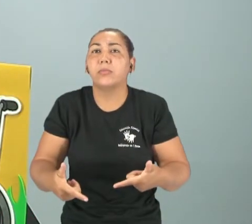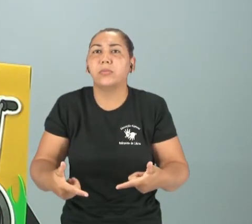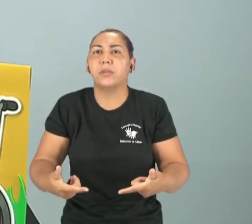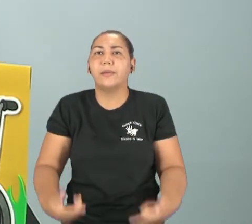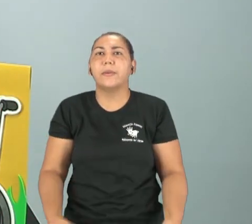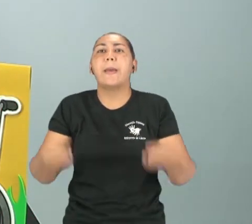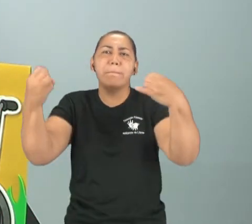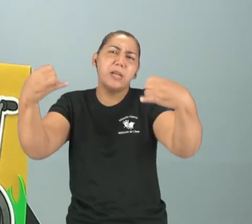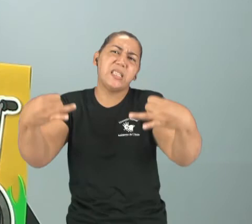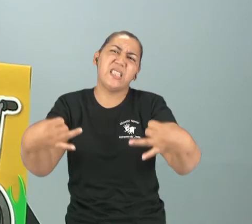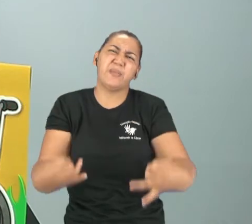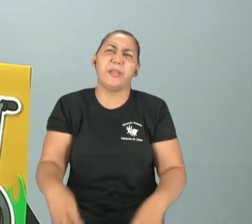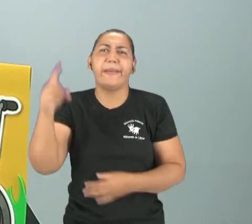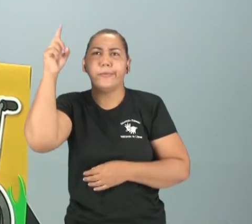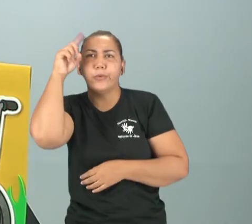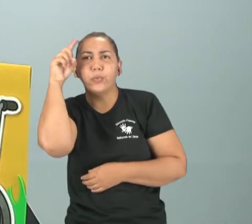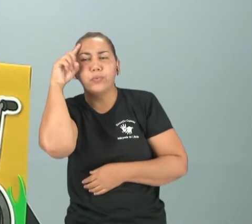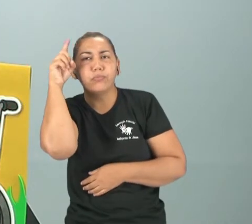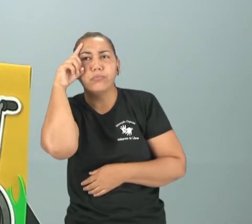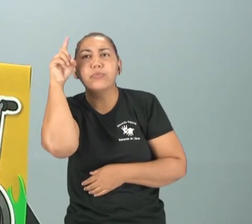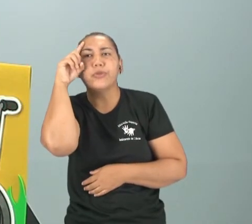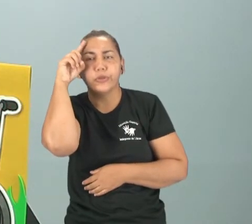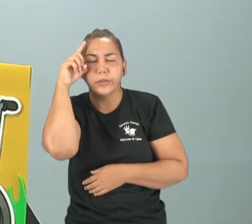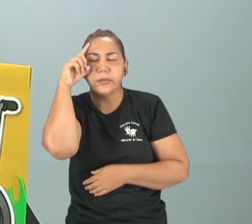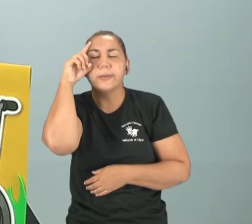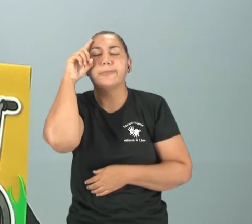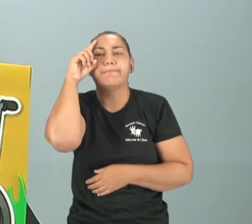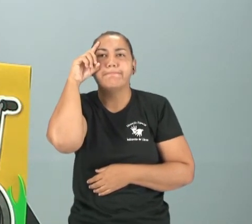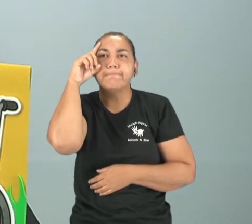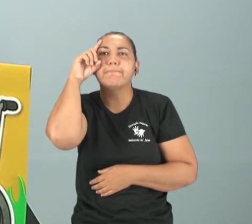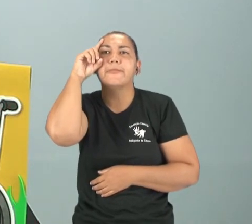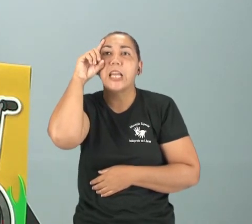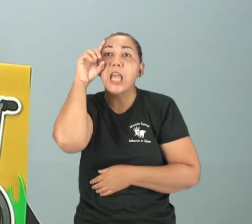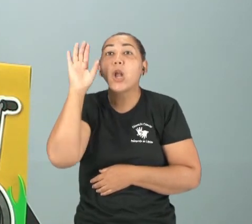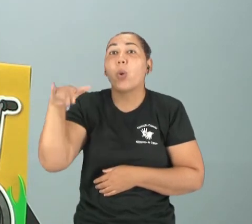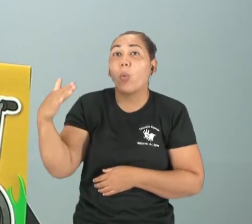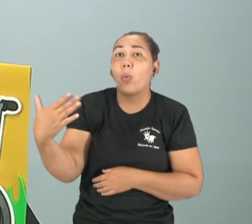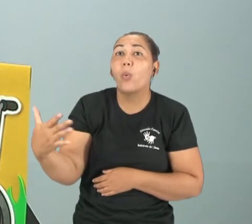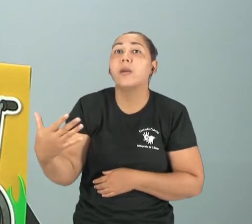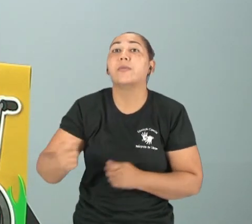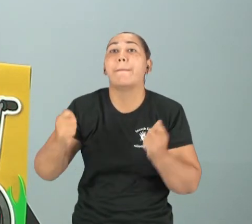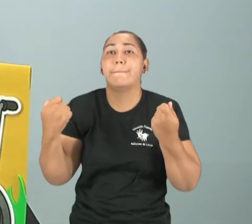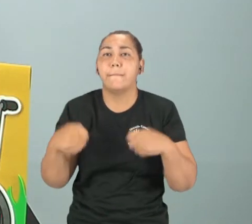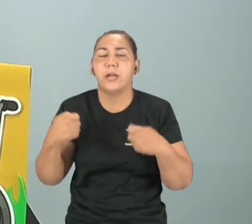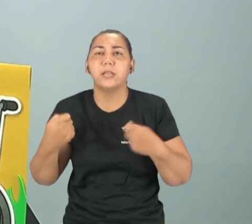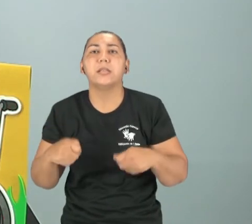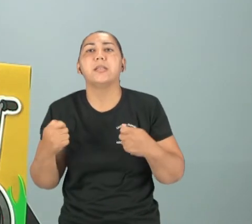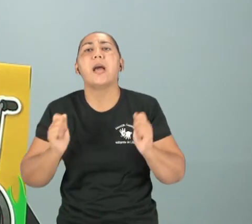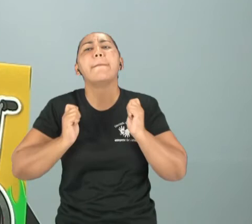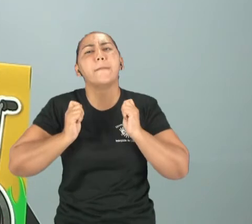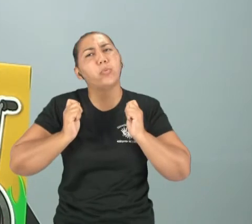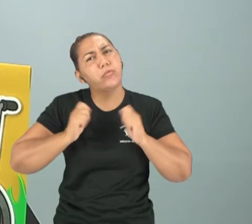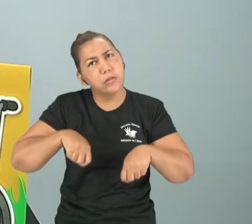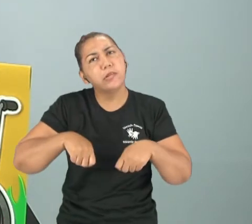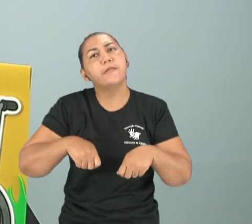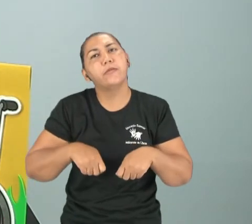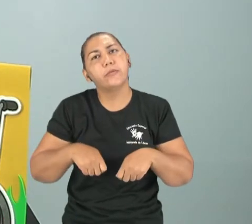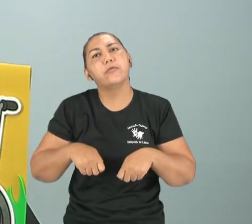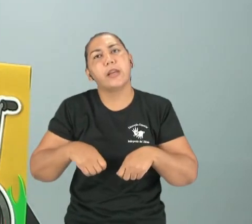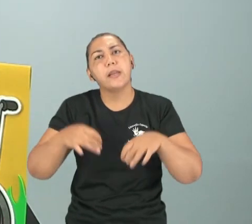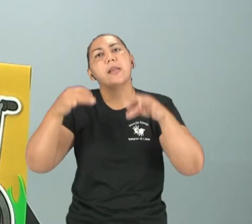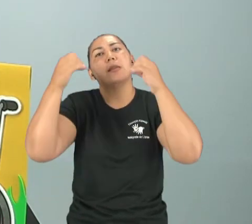falada diariamente, cotidianamente, sempre que houver uma necessidade. Então o Cacá,